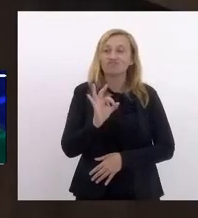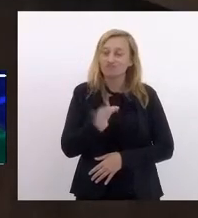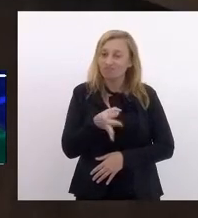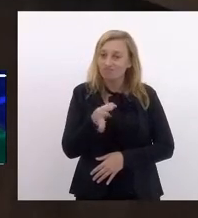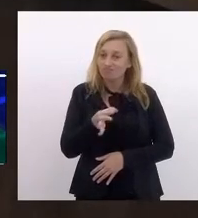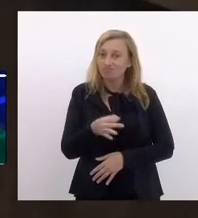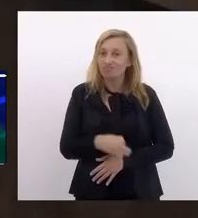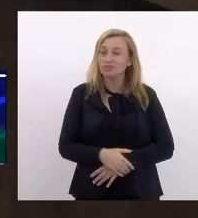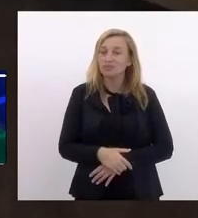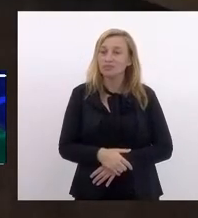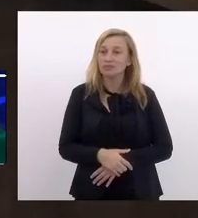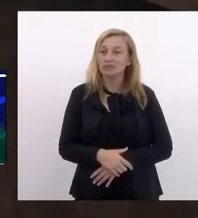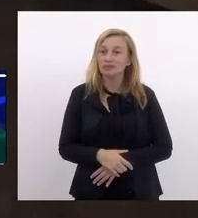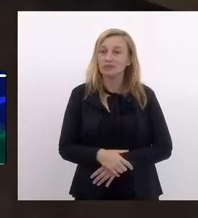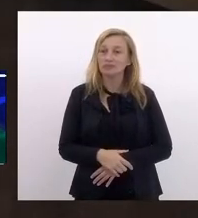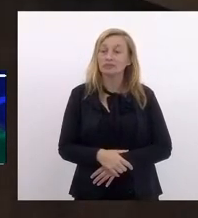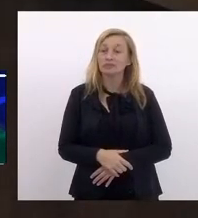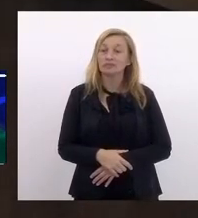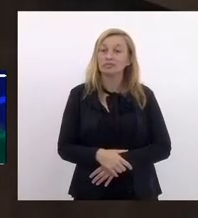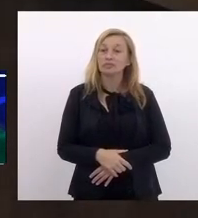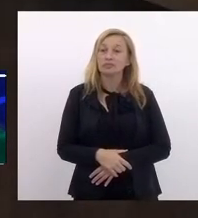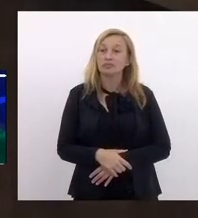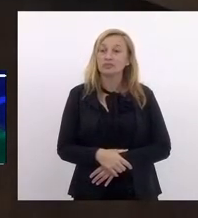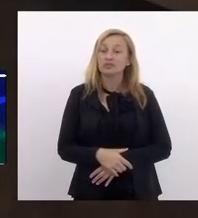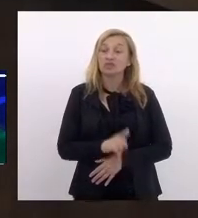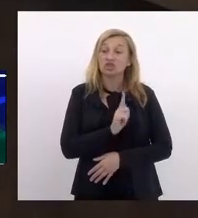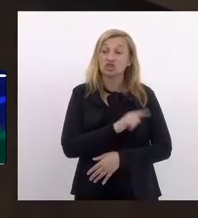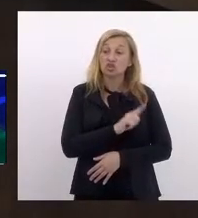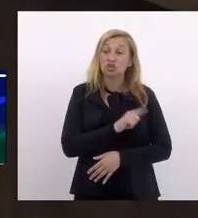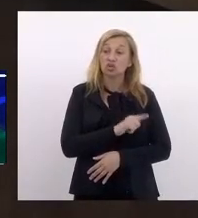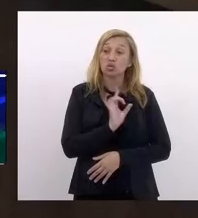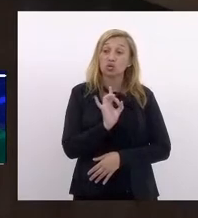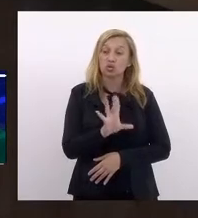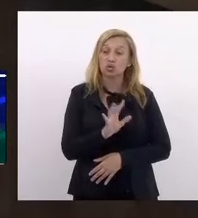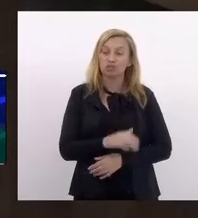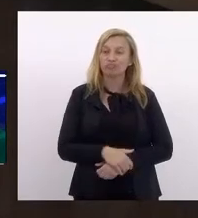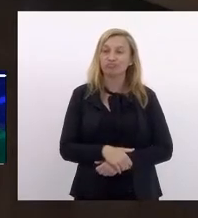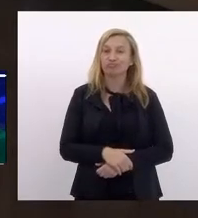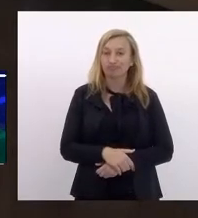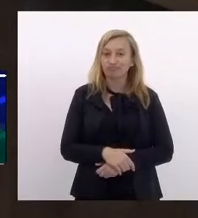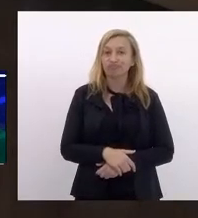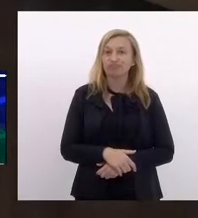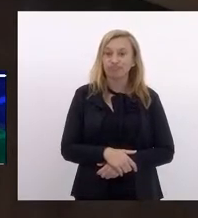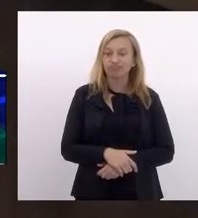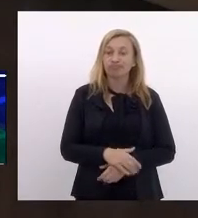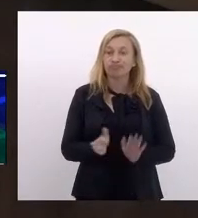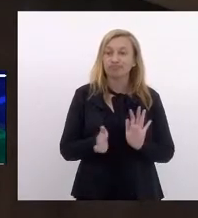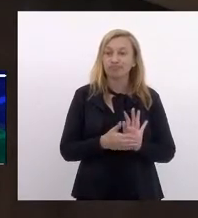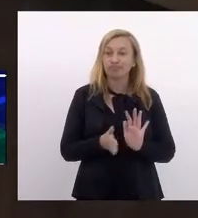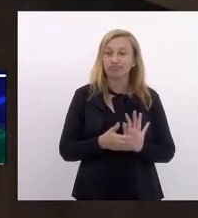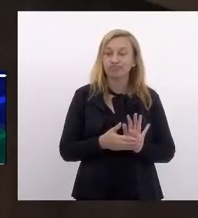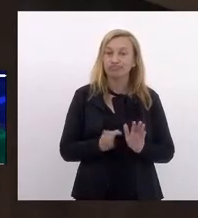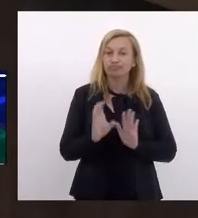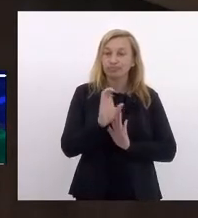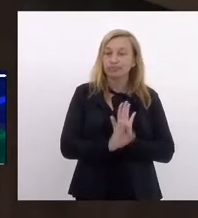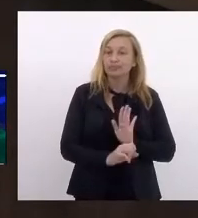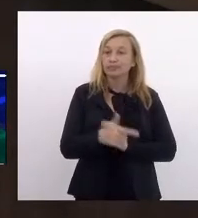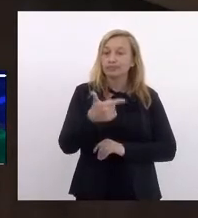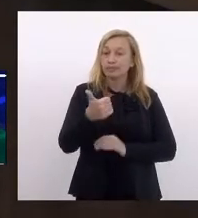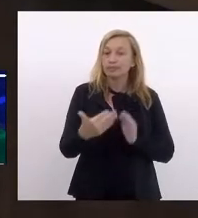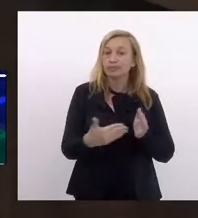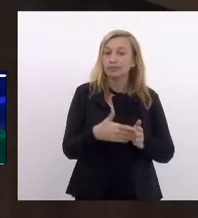especificamente da categoria de gestores. E a proposta da emenda 12 a